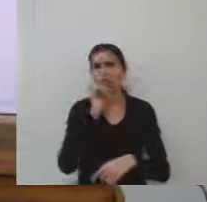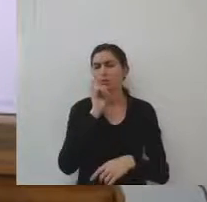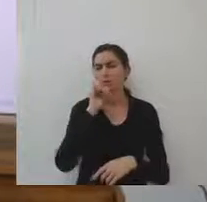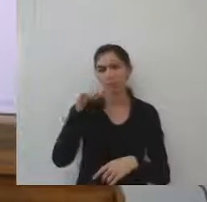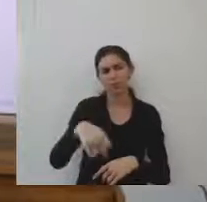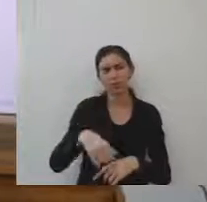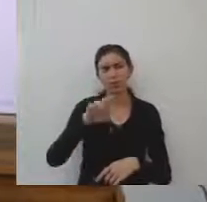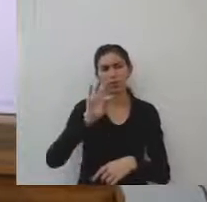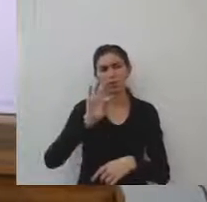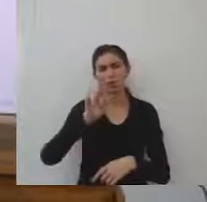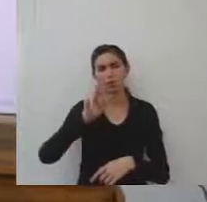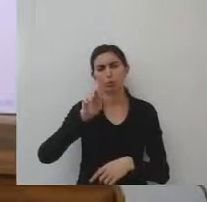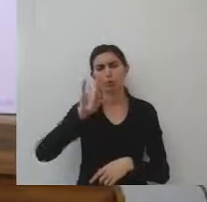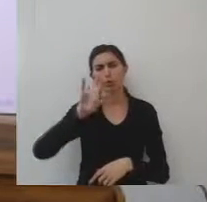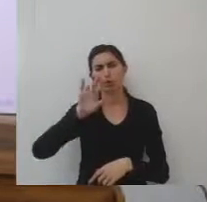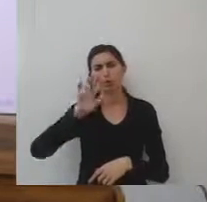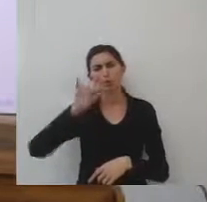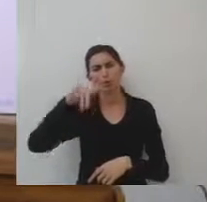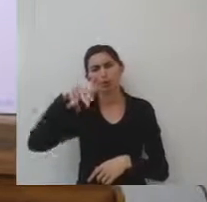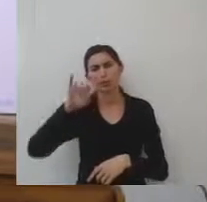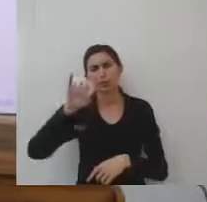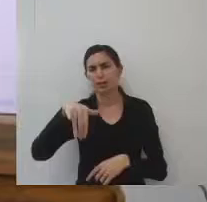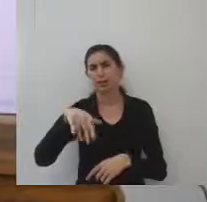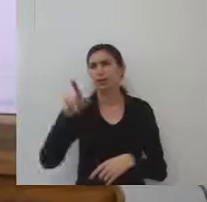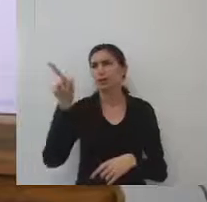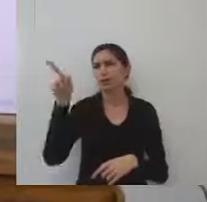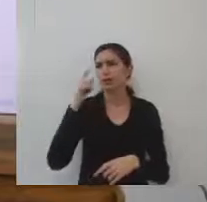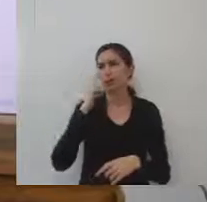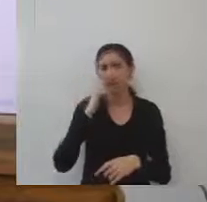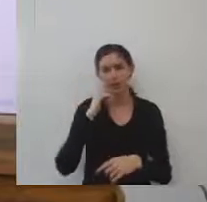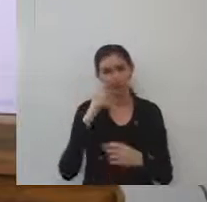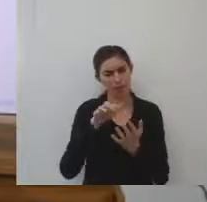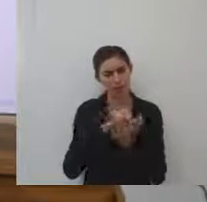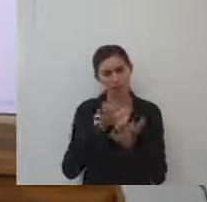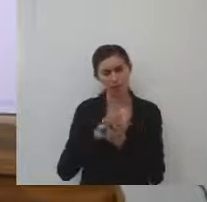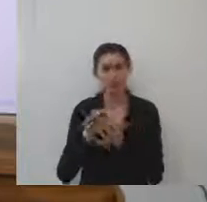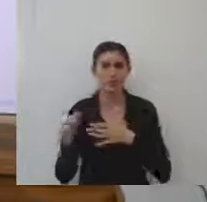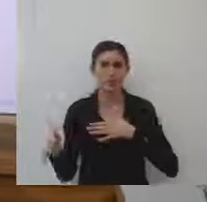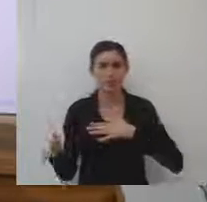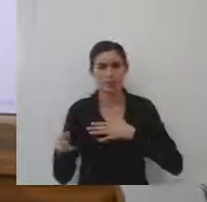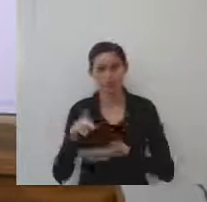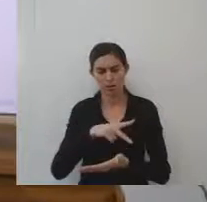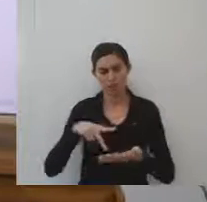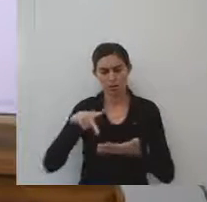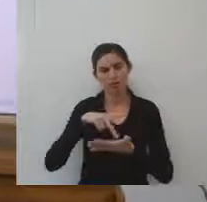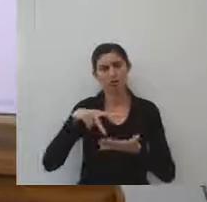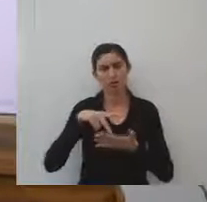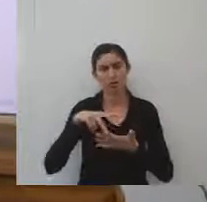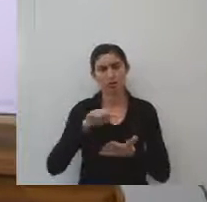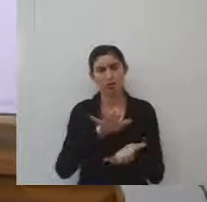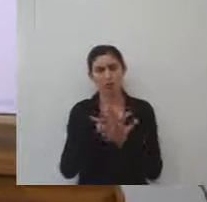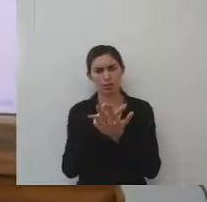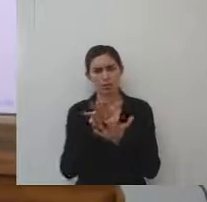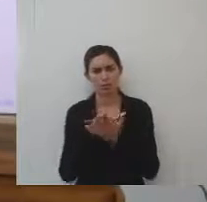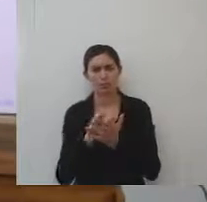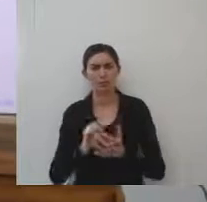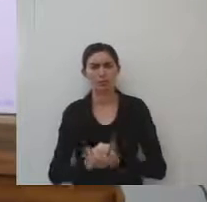ó, Tupiniquim, o Festival de Recife de dança do